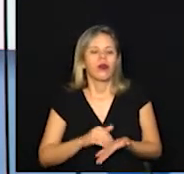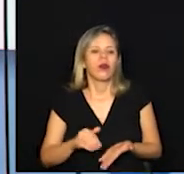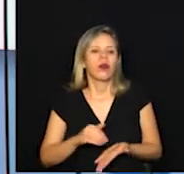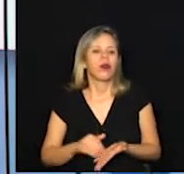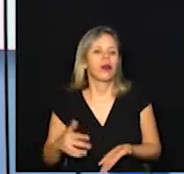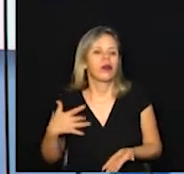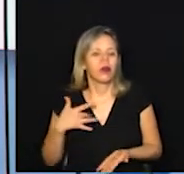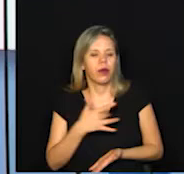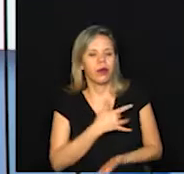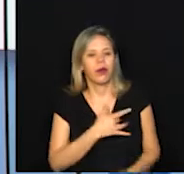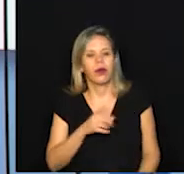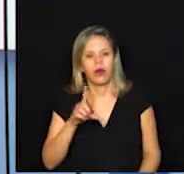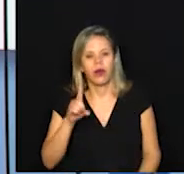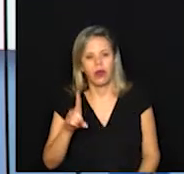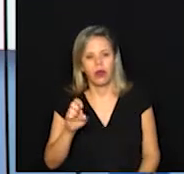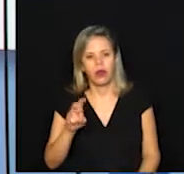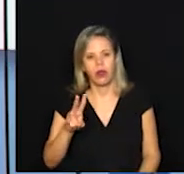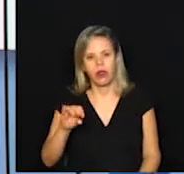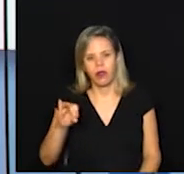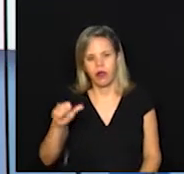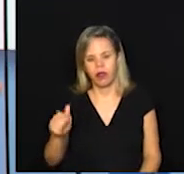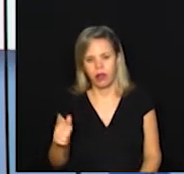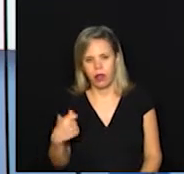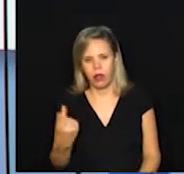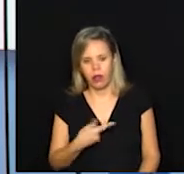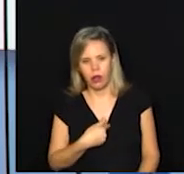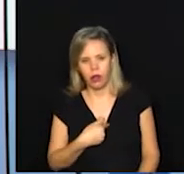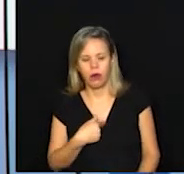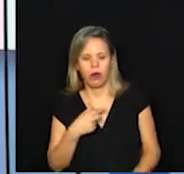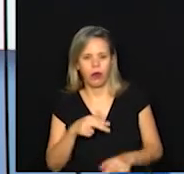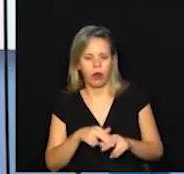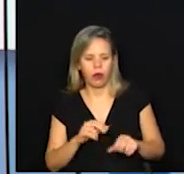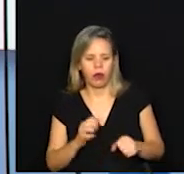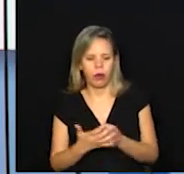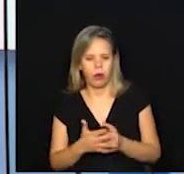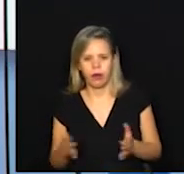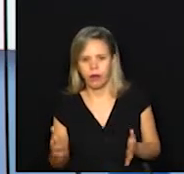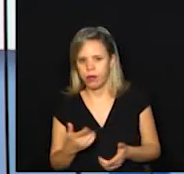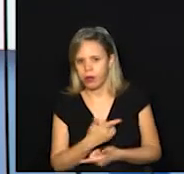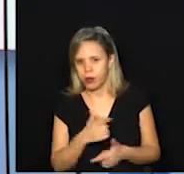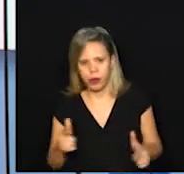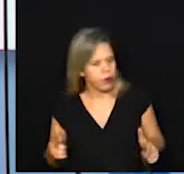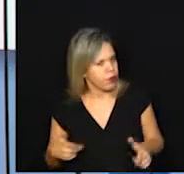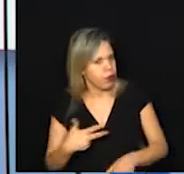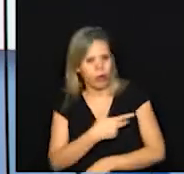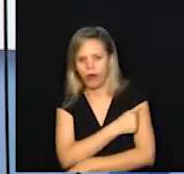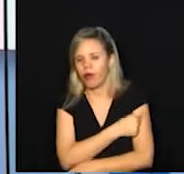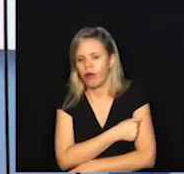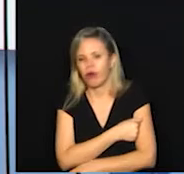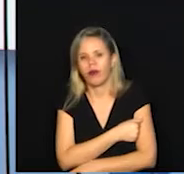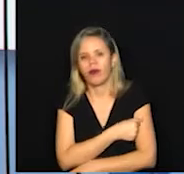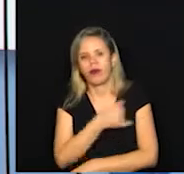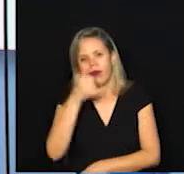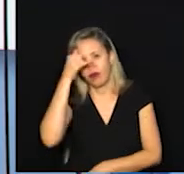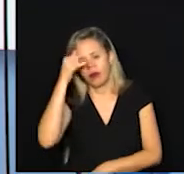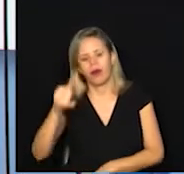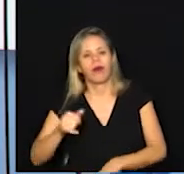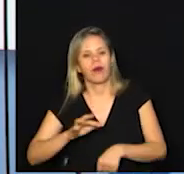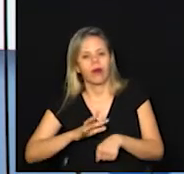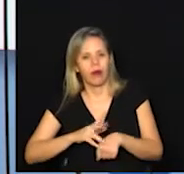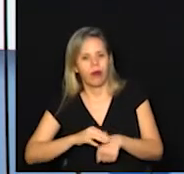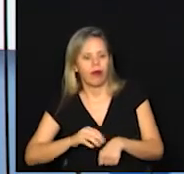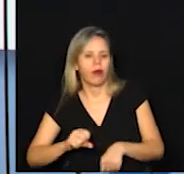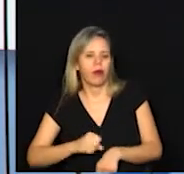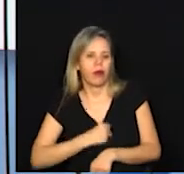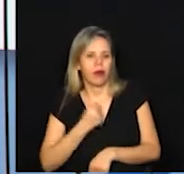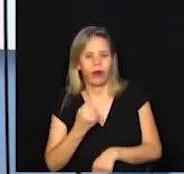Saúde, a Devisa, informa, né, que a gente, em função da pandemia, não tivemos aí a vacinação antirrábica nos cães no